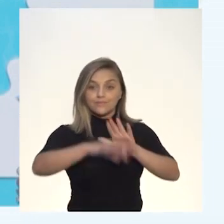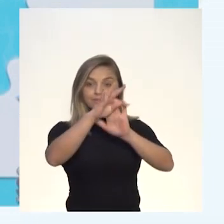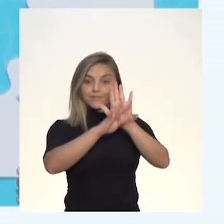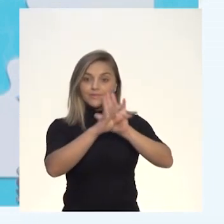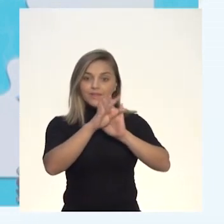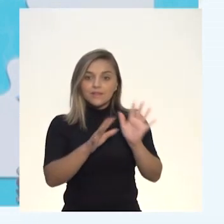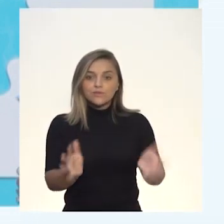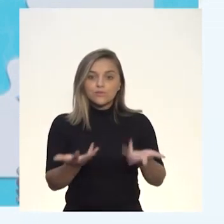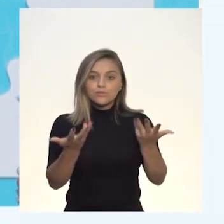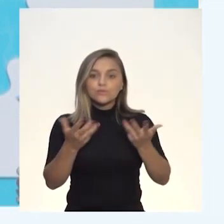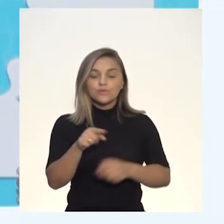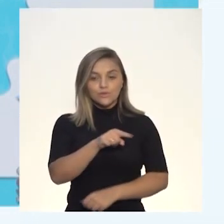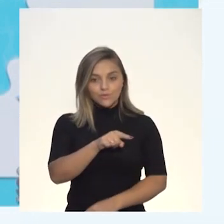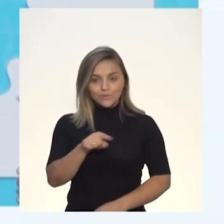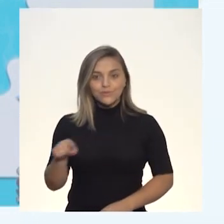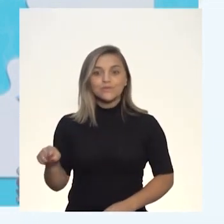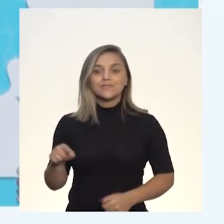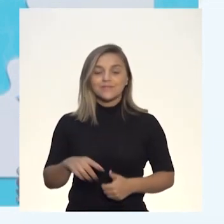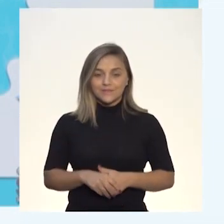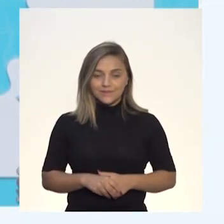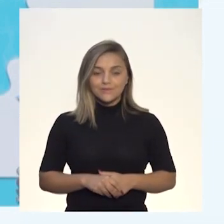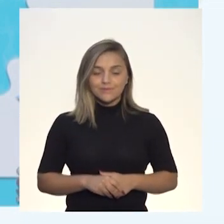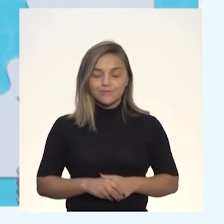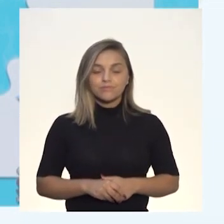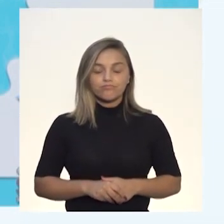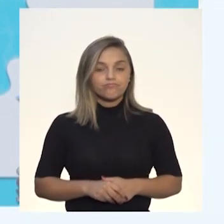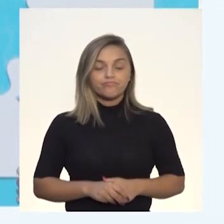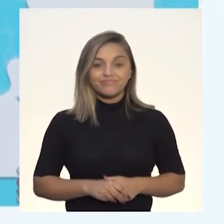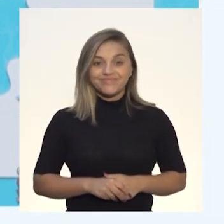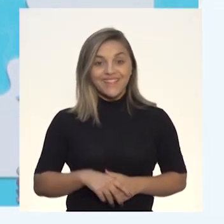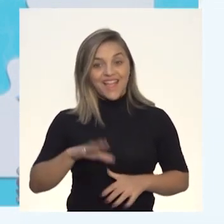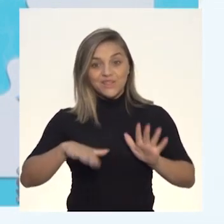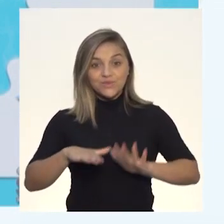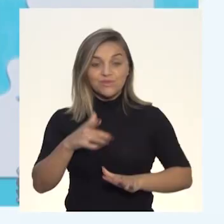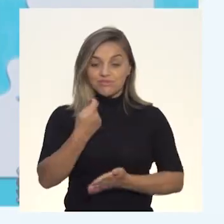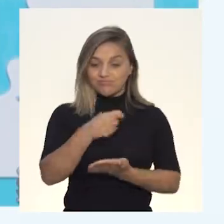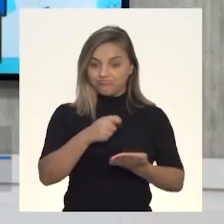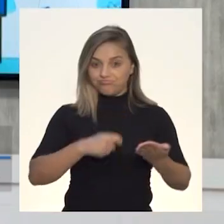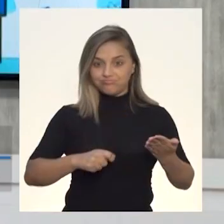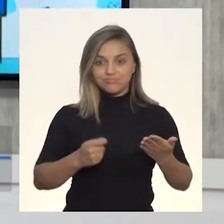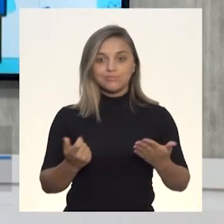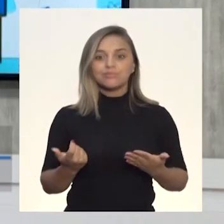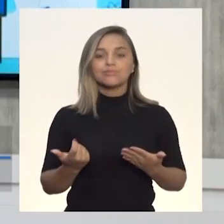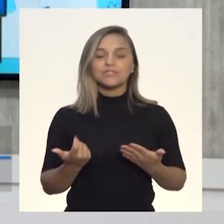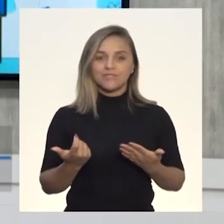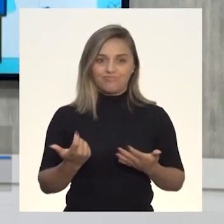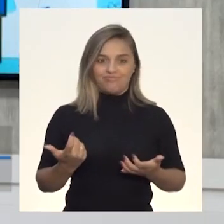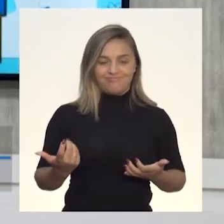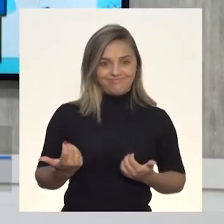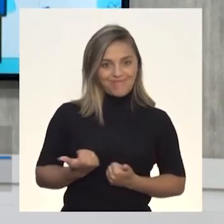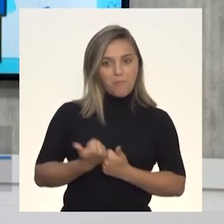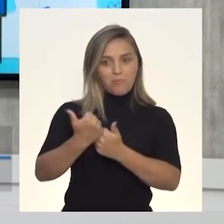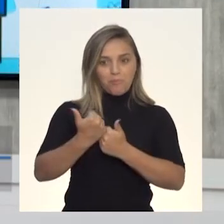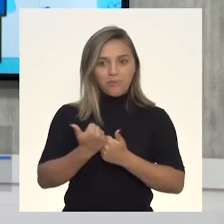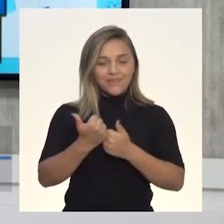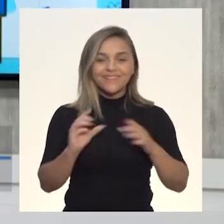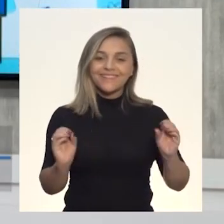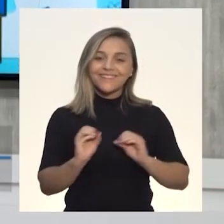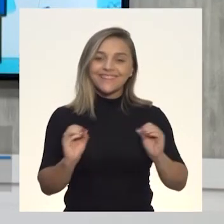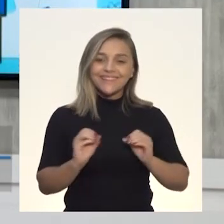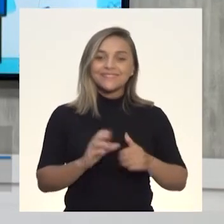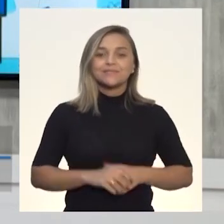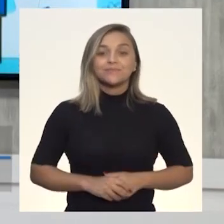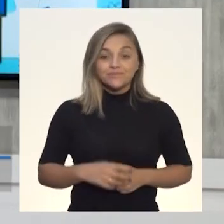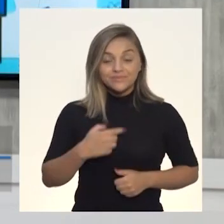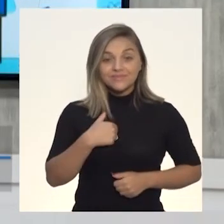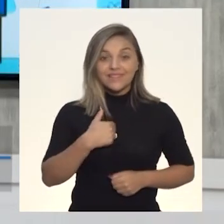a escrever. Felps, eu leio e não tenho motivação nenhuma. Não é nesse sentido, velho. Eu leio os